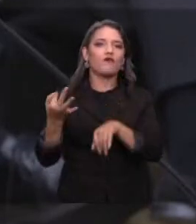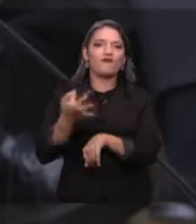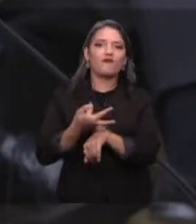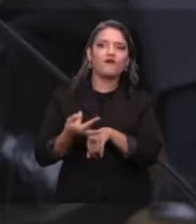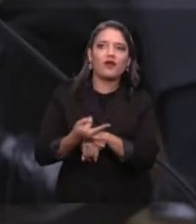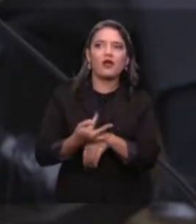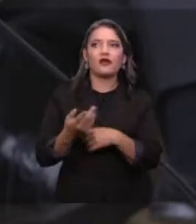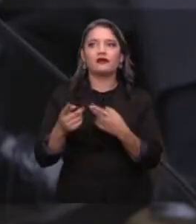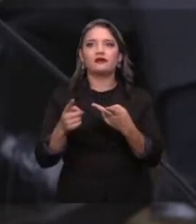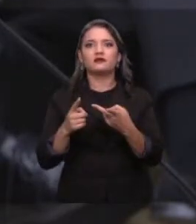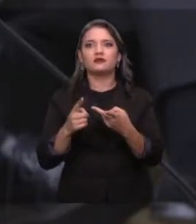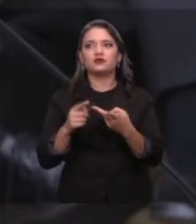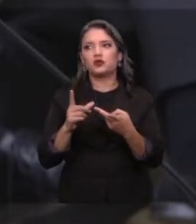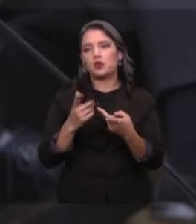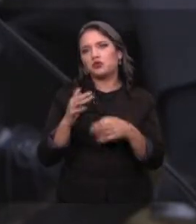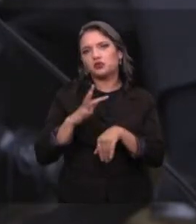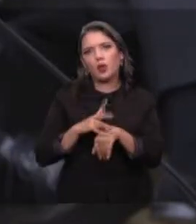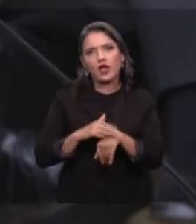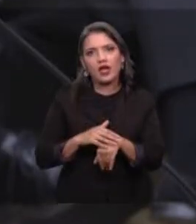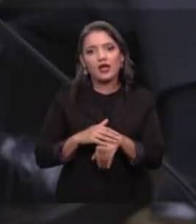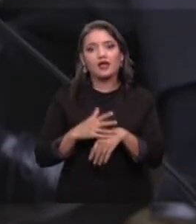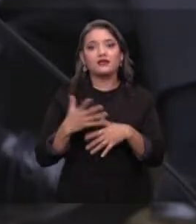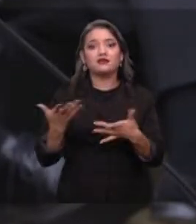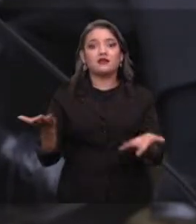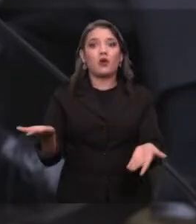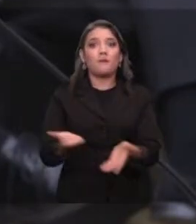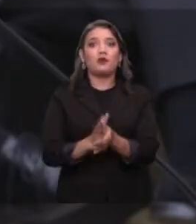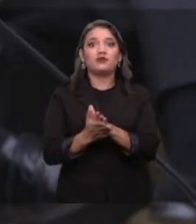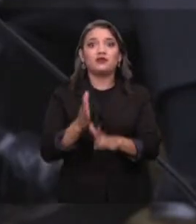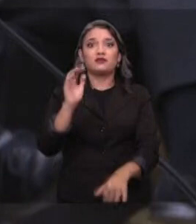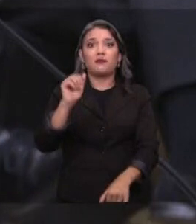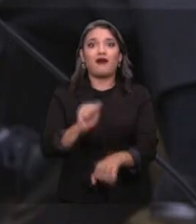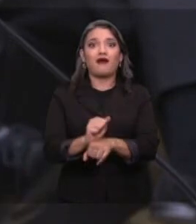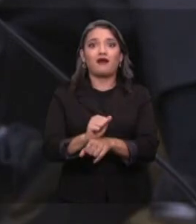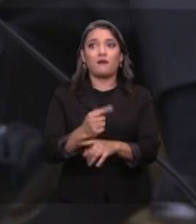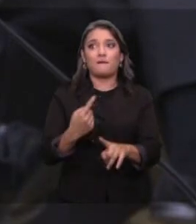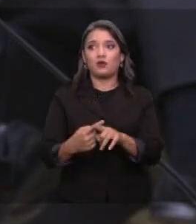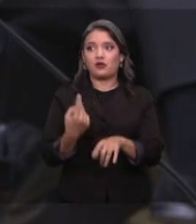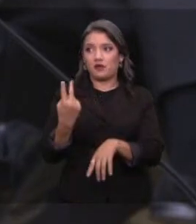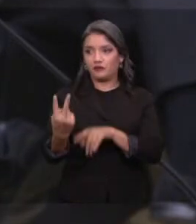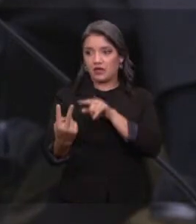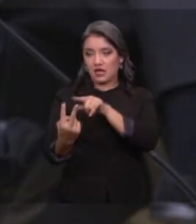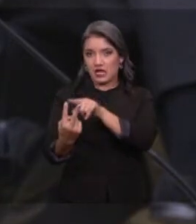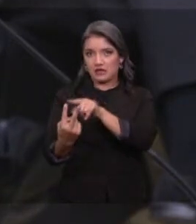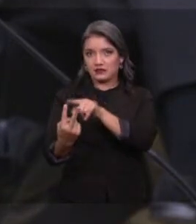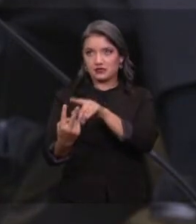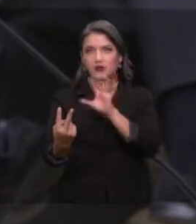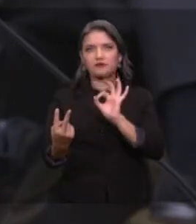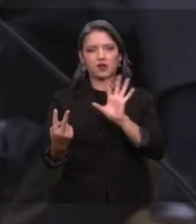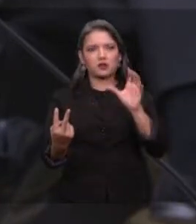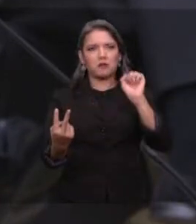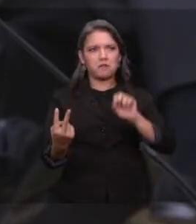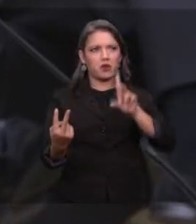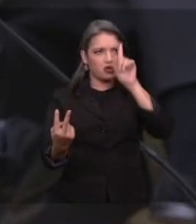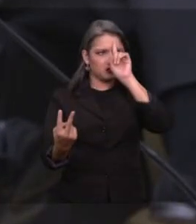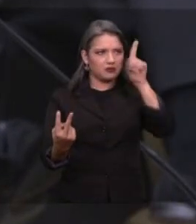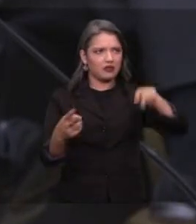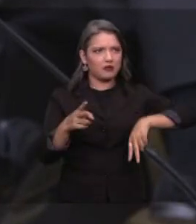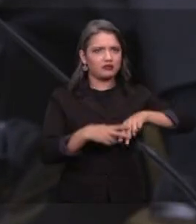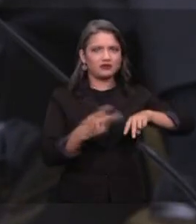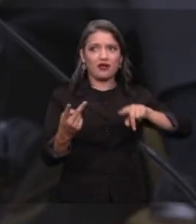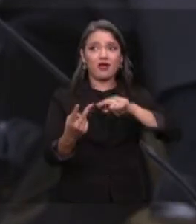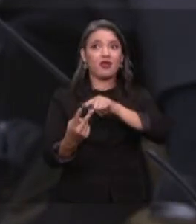um emperrará o processo, pois o que autorizou uma busca e apreensão não poderá receber ou rejeitar a